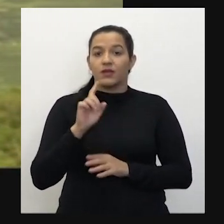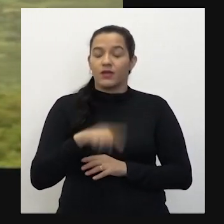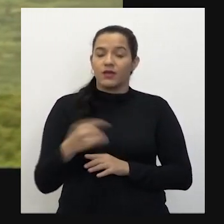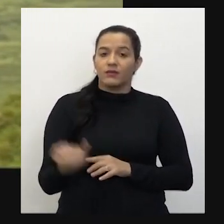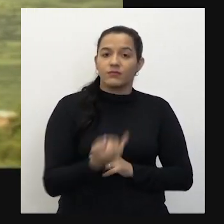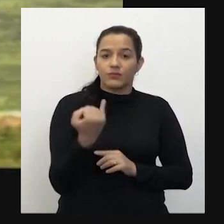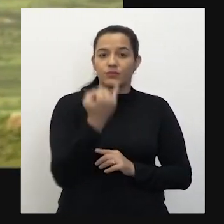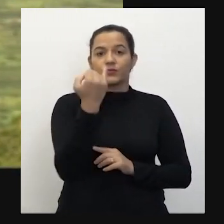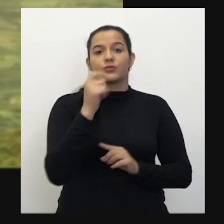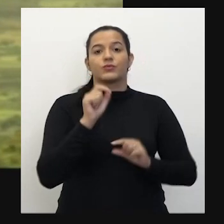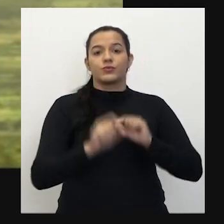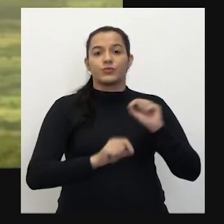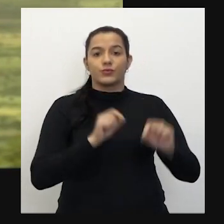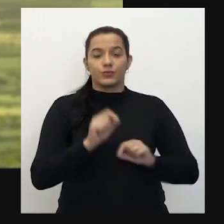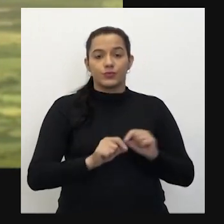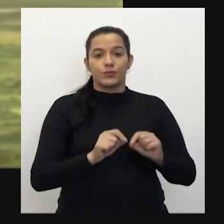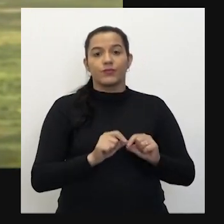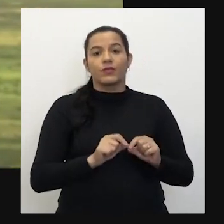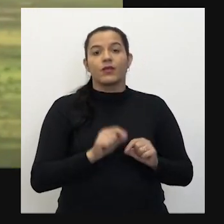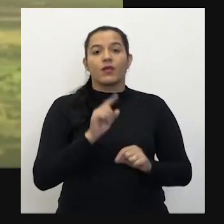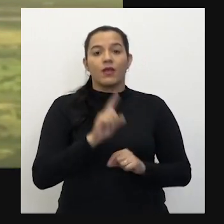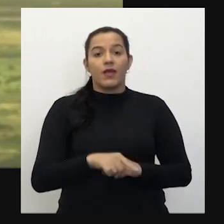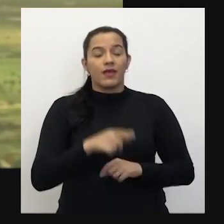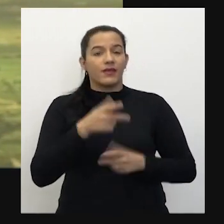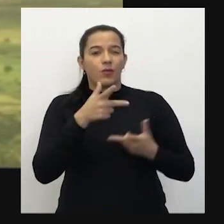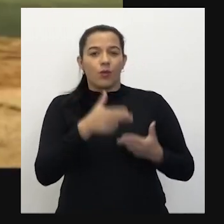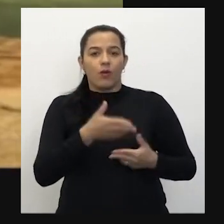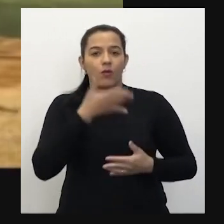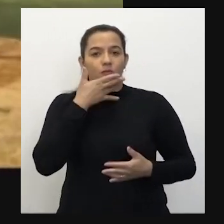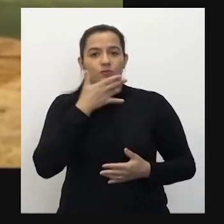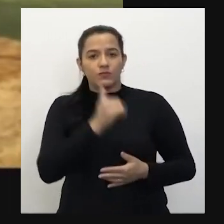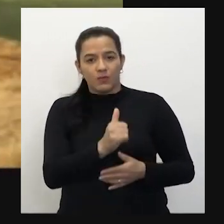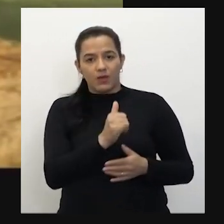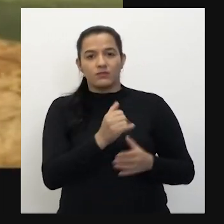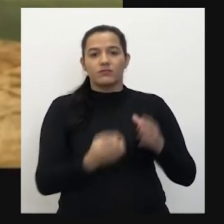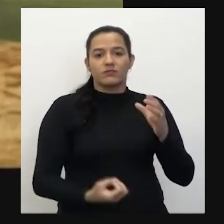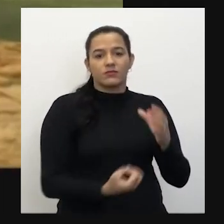são os pais fundadores da cantoria.